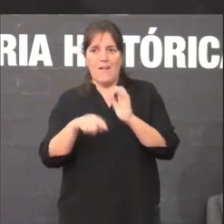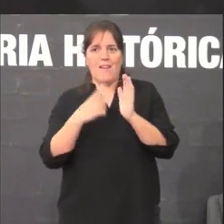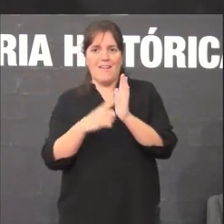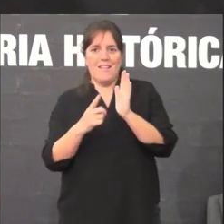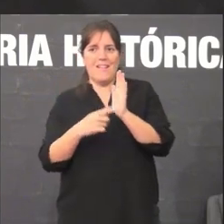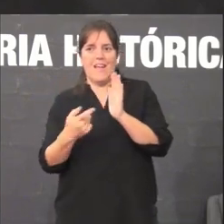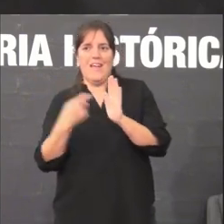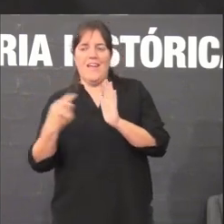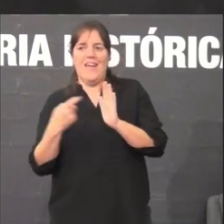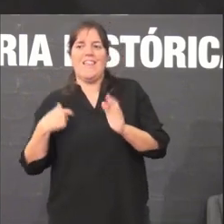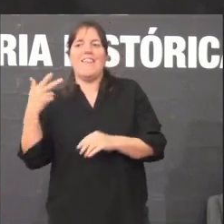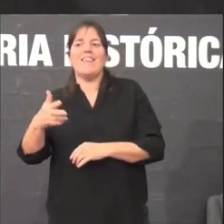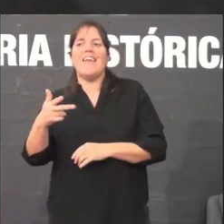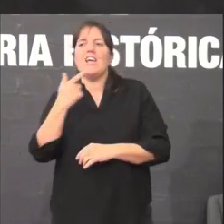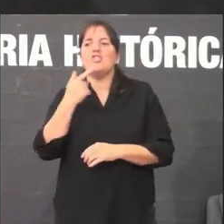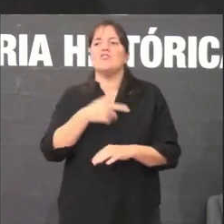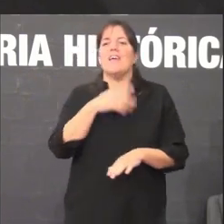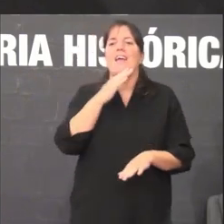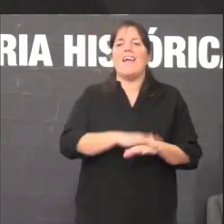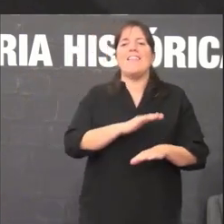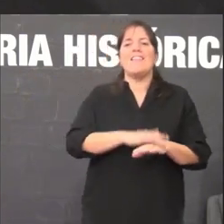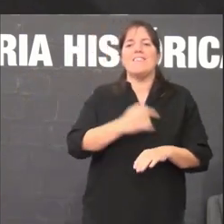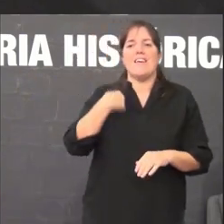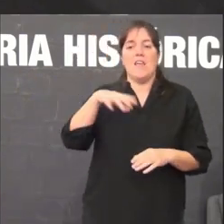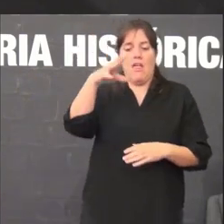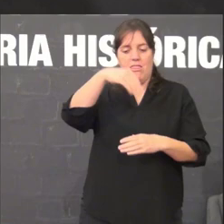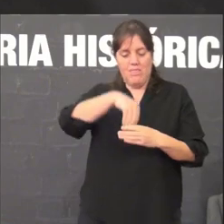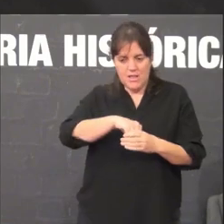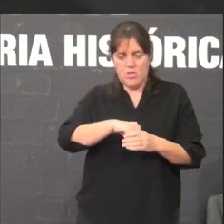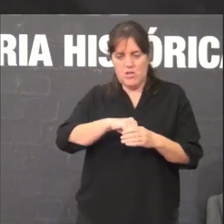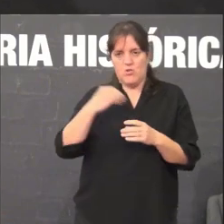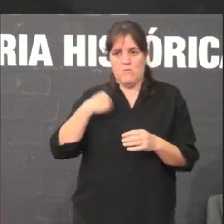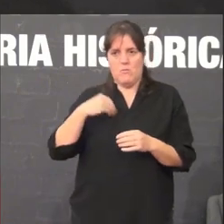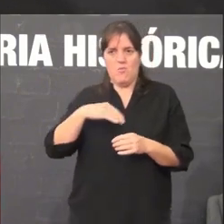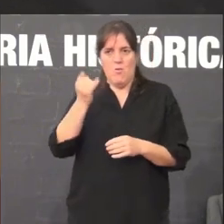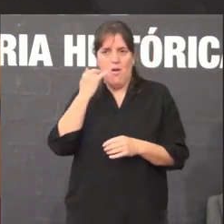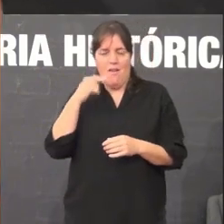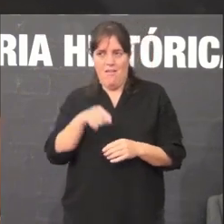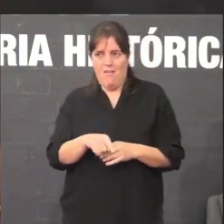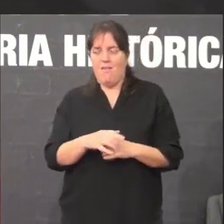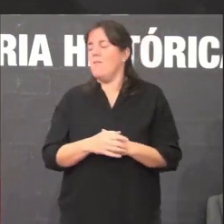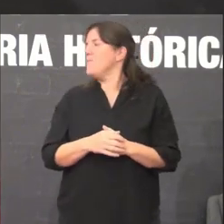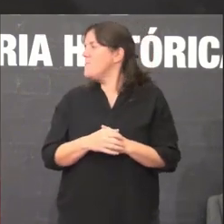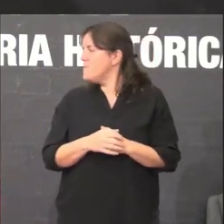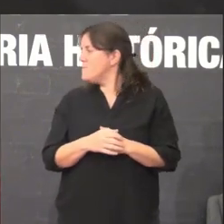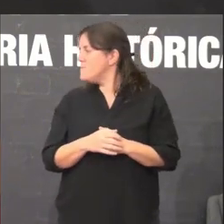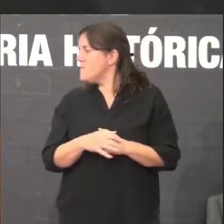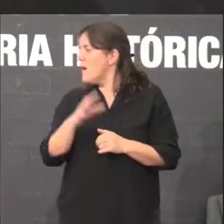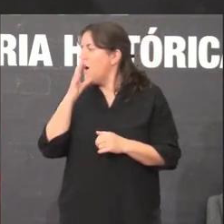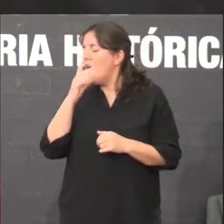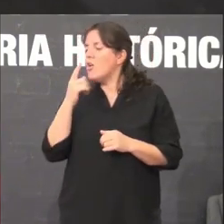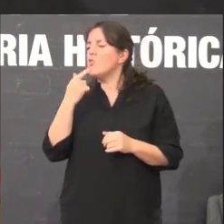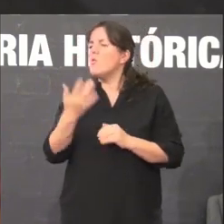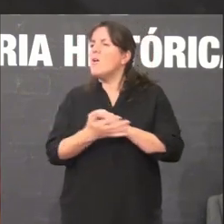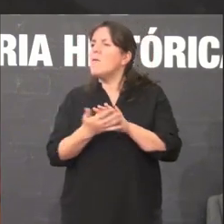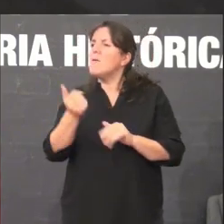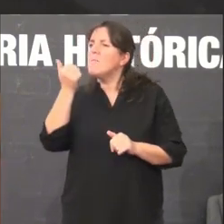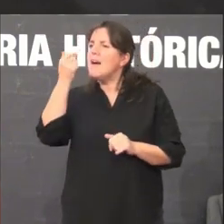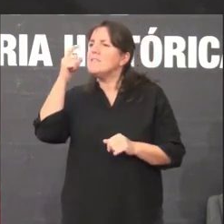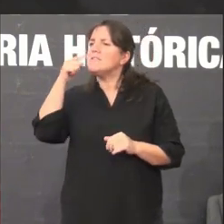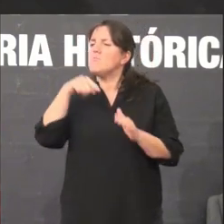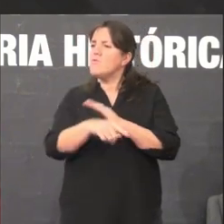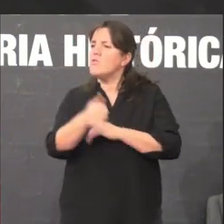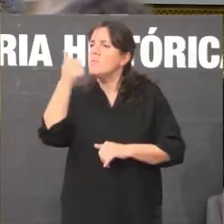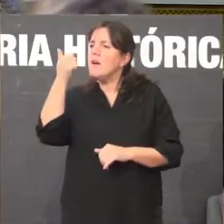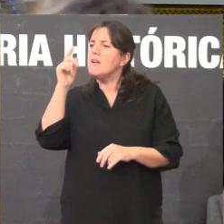vários direitos e garantias que estavam consagrados na lei portuguesa. Então, eu vou-me focar um bocadinho mais na questão